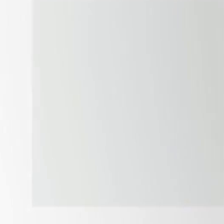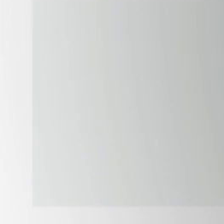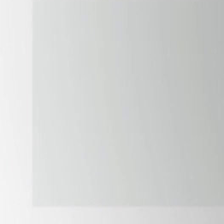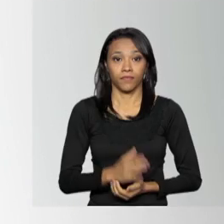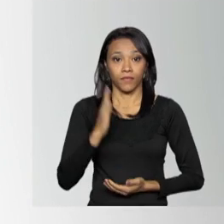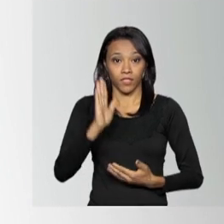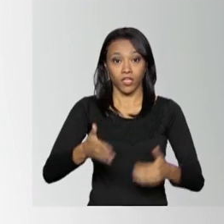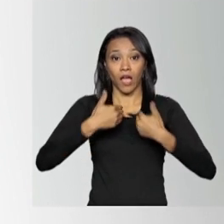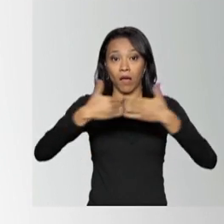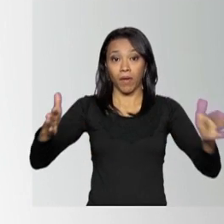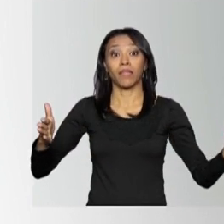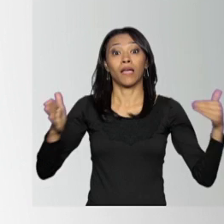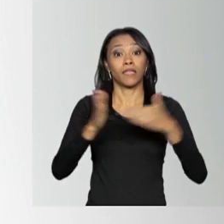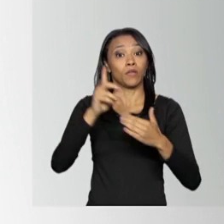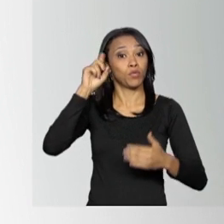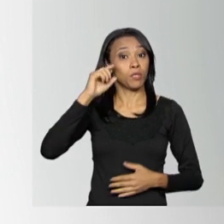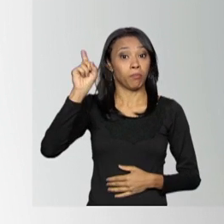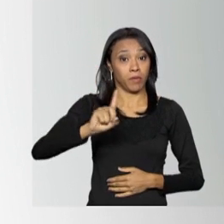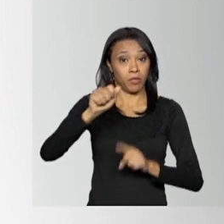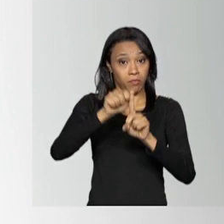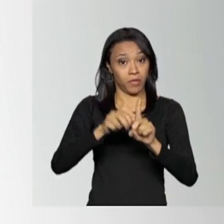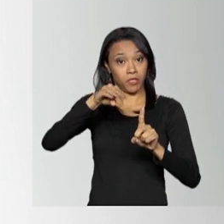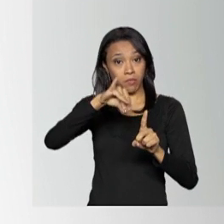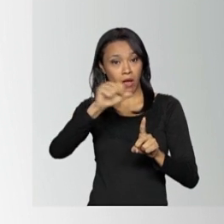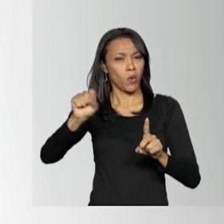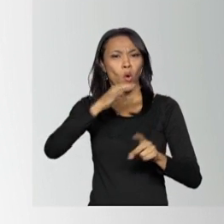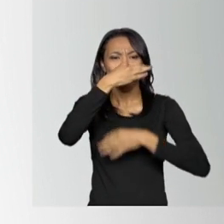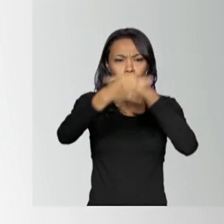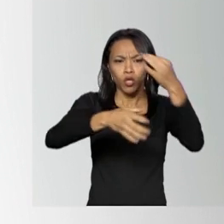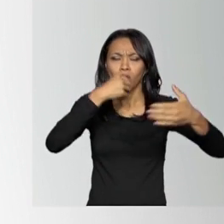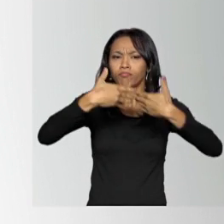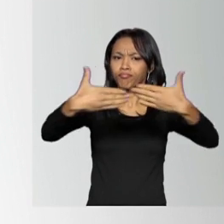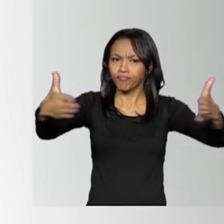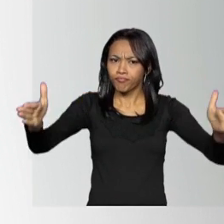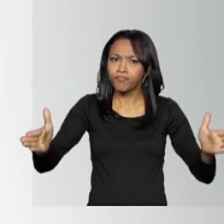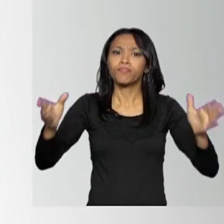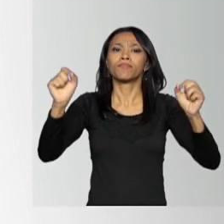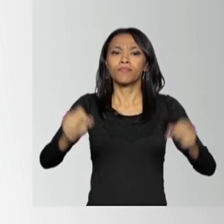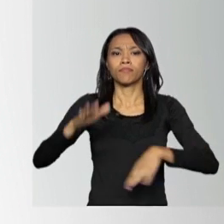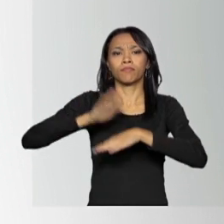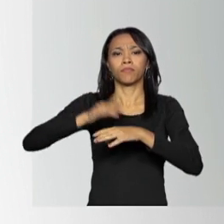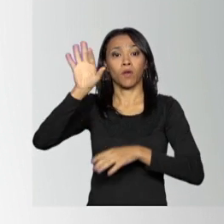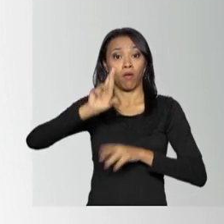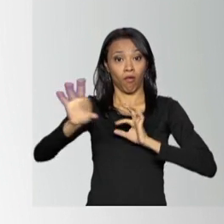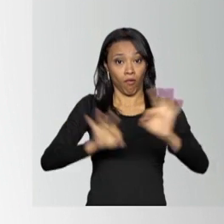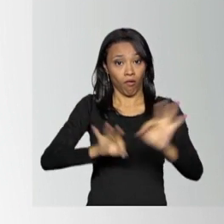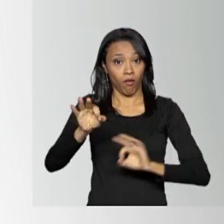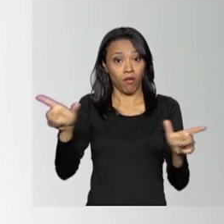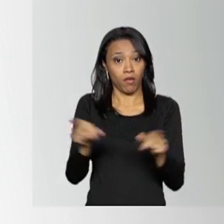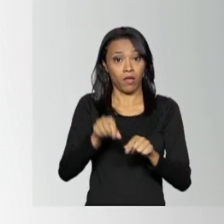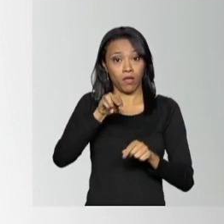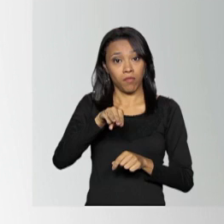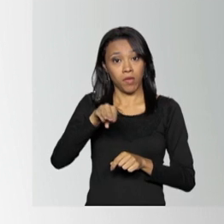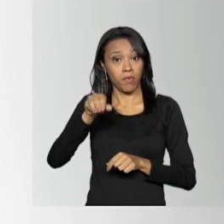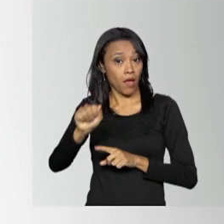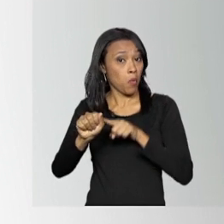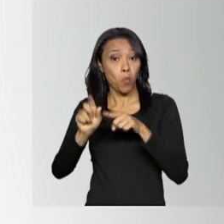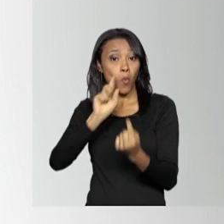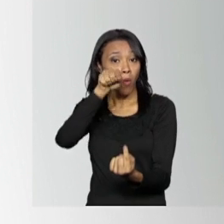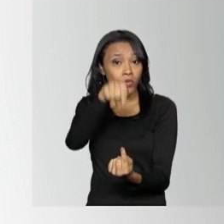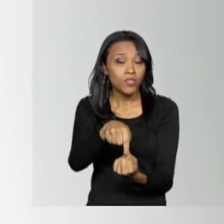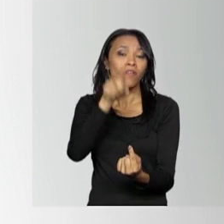Está aberta até o dia 1º de maio a consulta pública organizada pelo Ministério do Meio Ambiente,